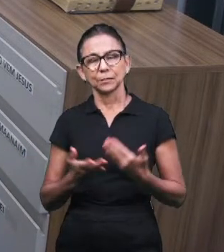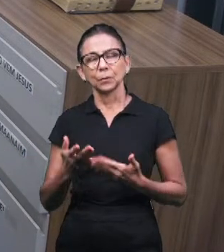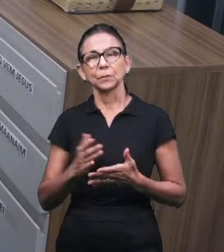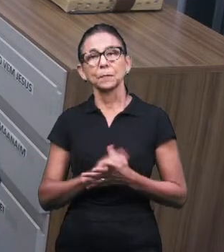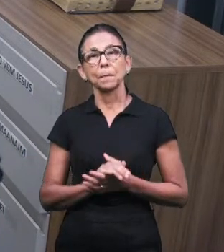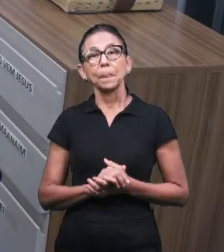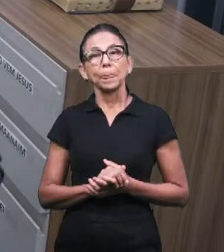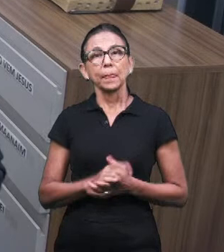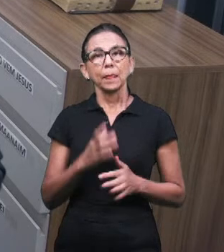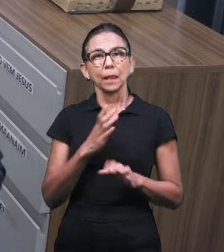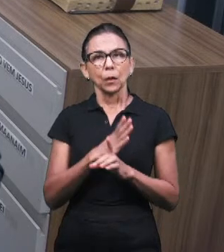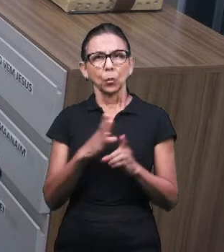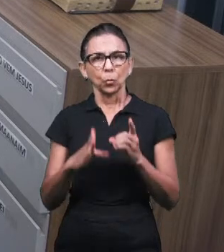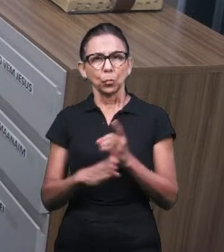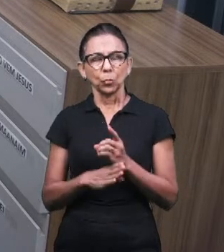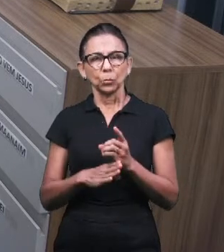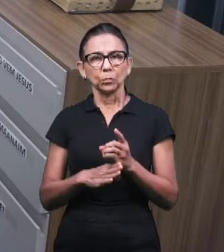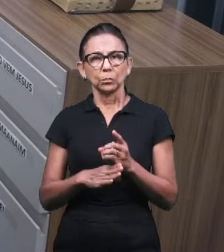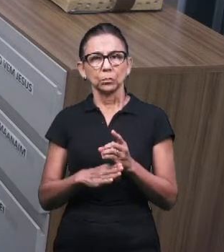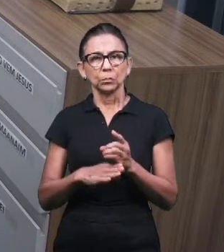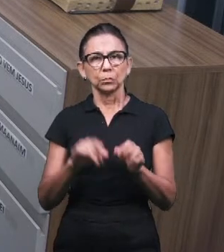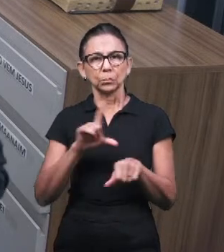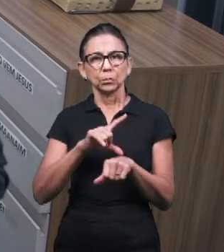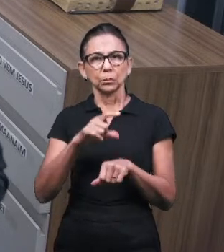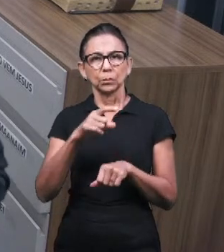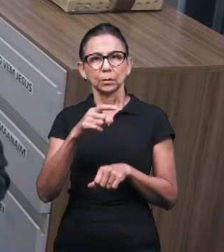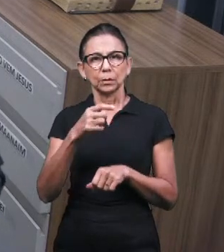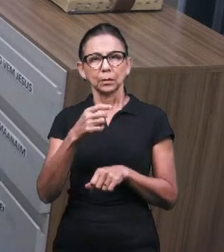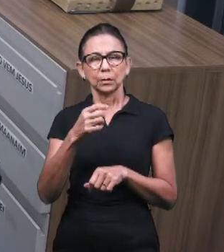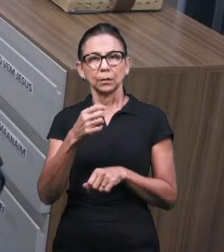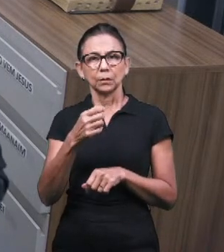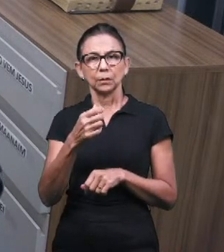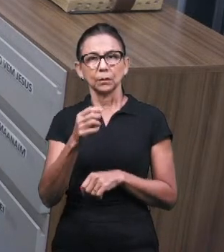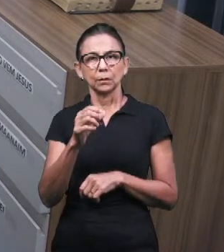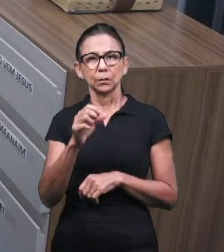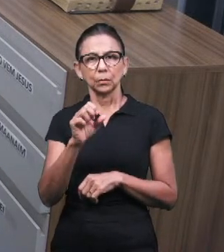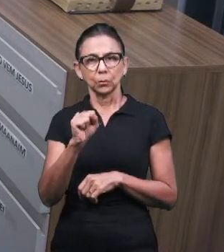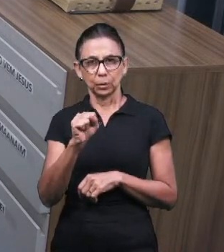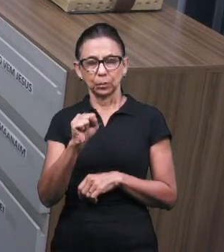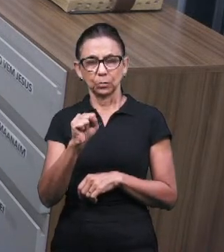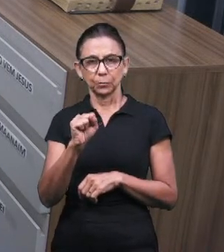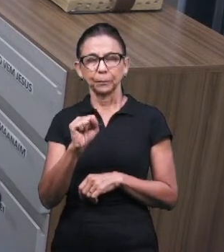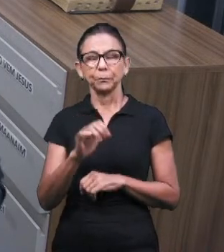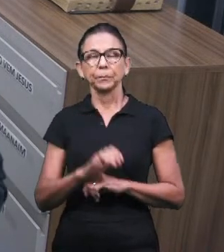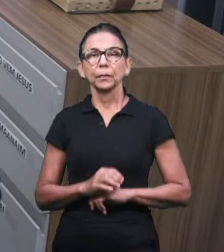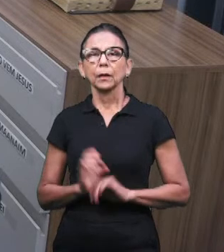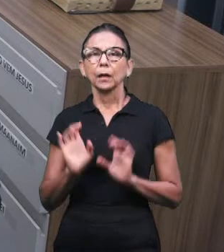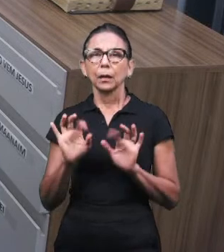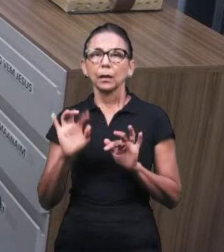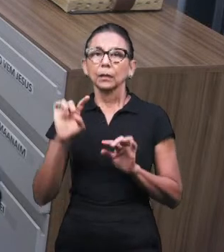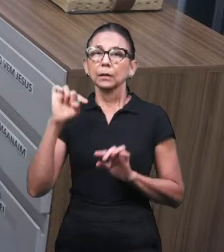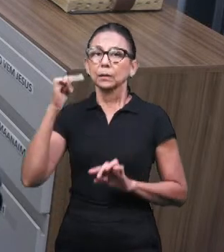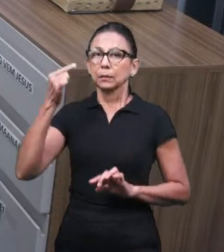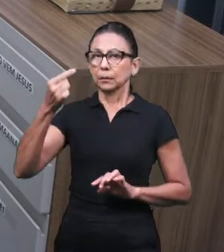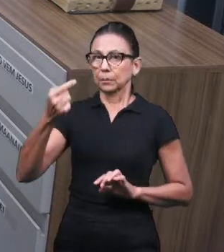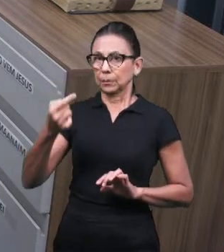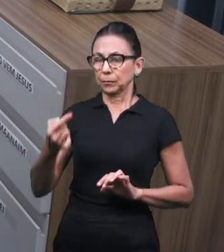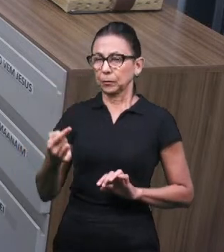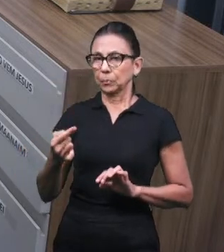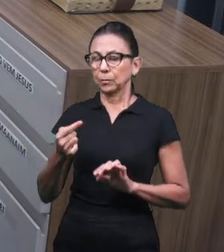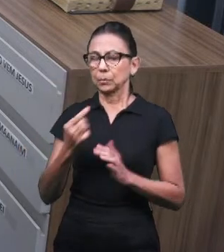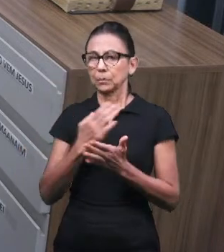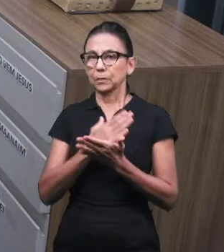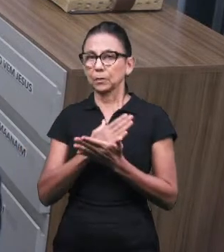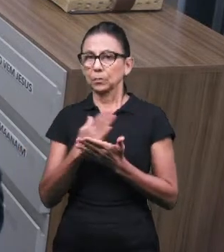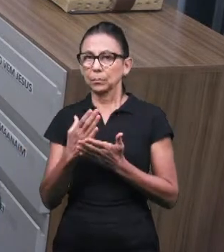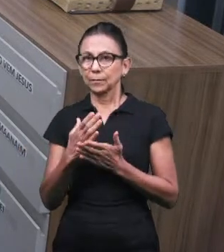o culto começa agora 20 horas, horário de Brasília. Depois do culto nós teremos o Manaim News. Manaim News, logo após o culto ali,